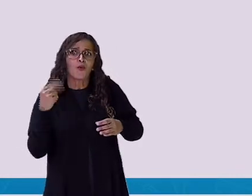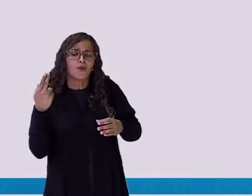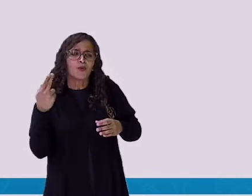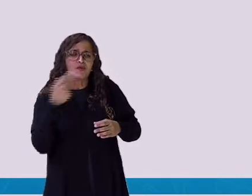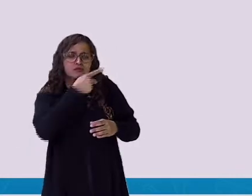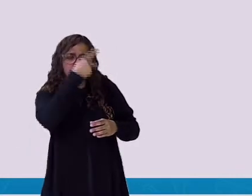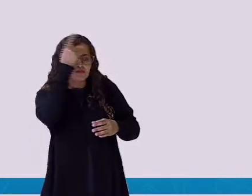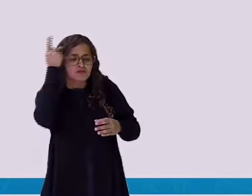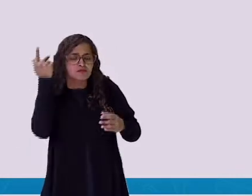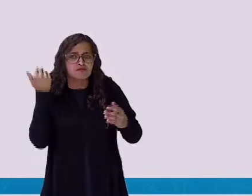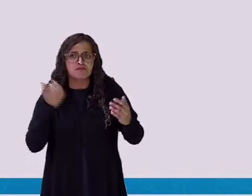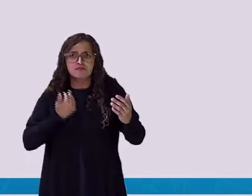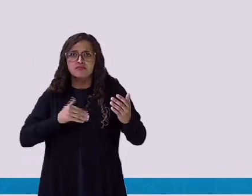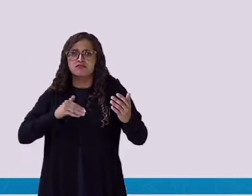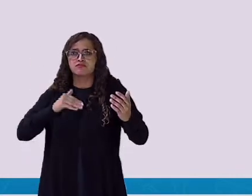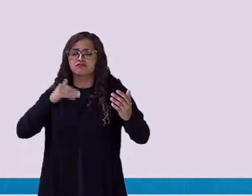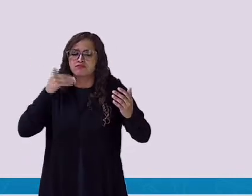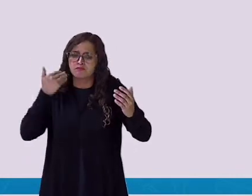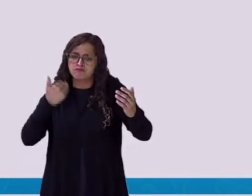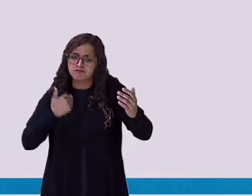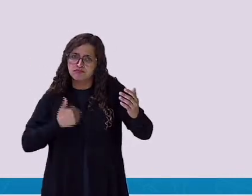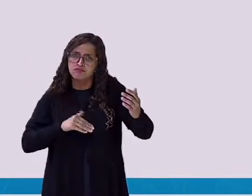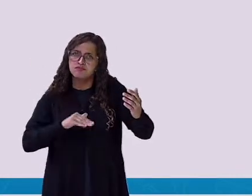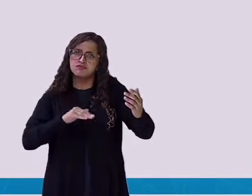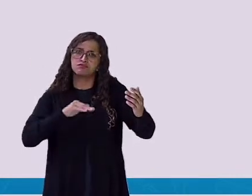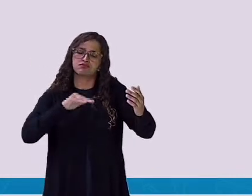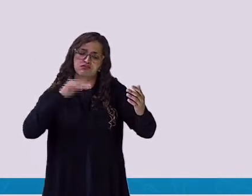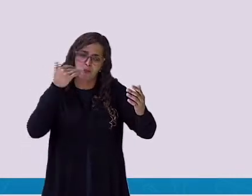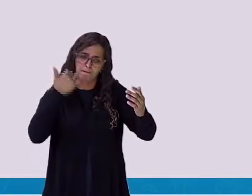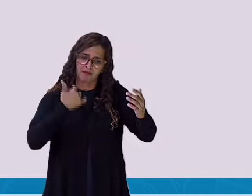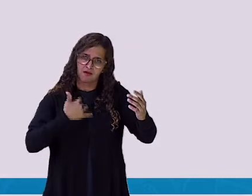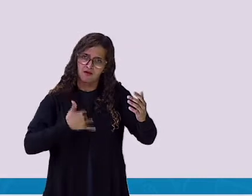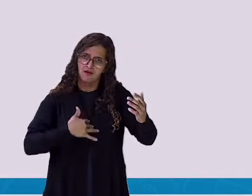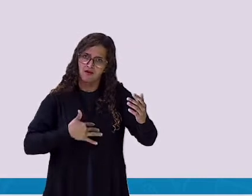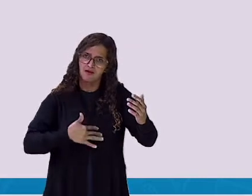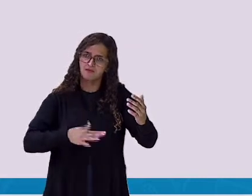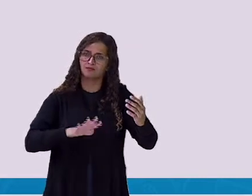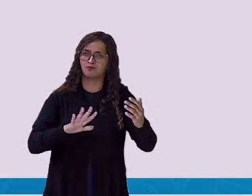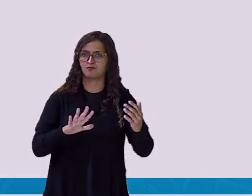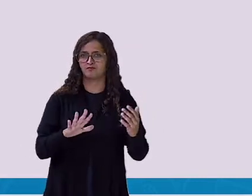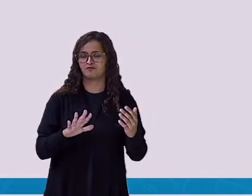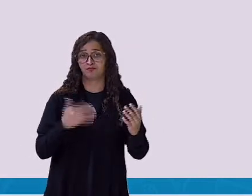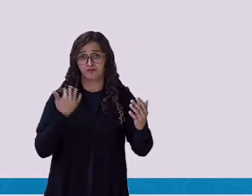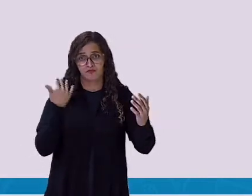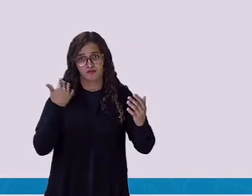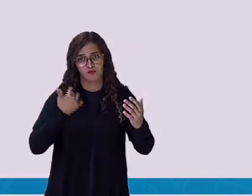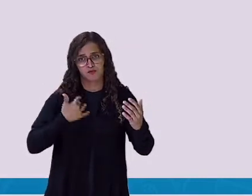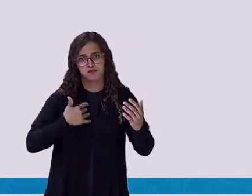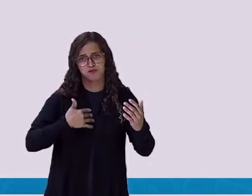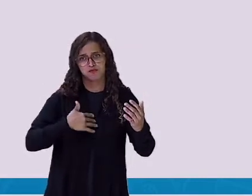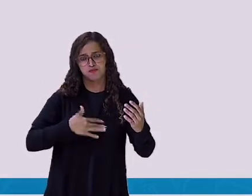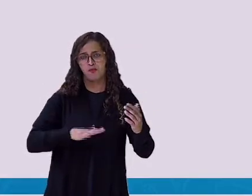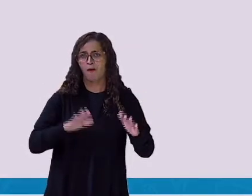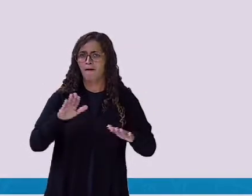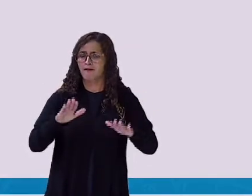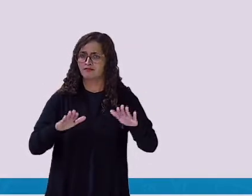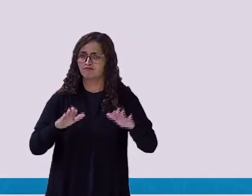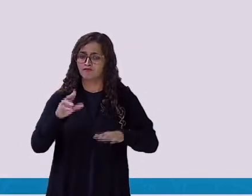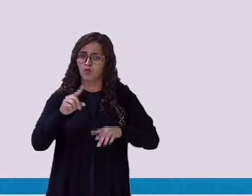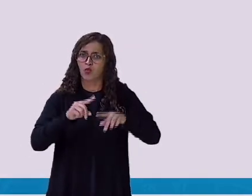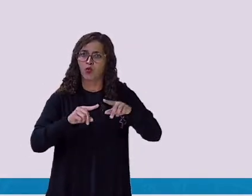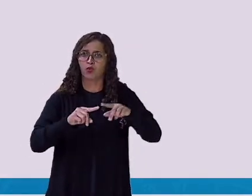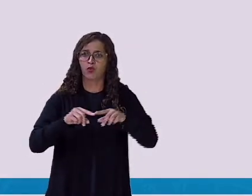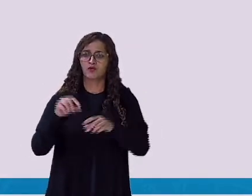você encosta, você dedilha, no caso, não precisa ser só dedilhado. Tem gente que consegue tocar